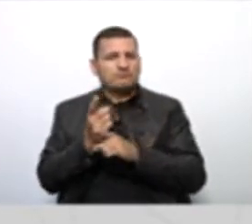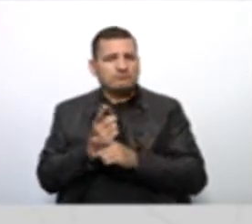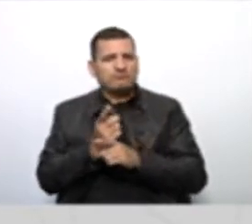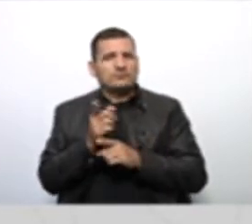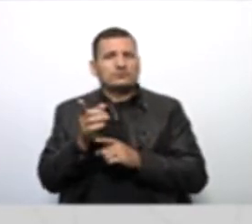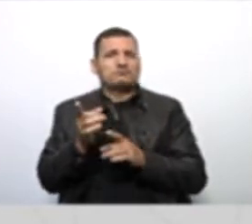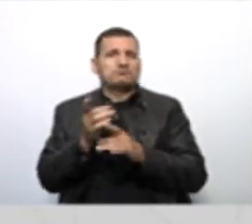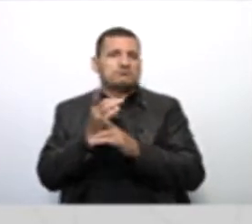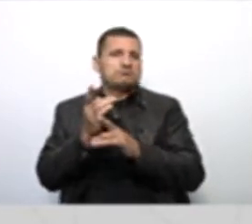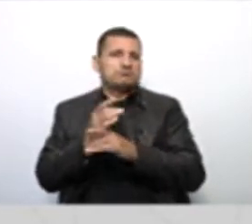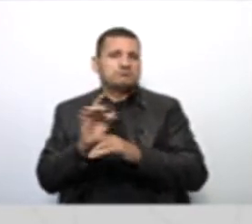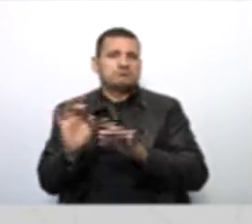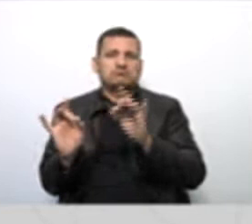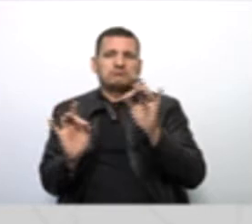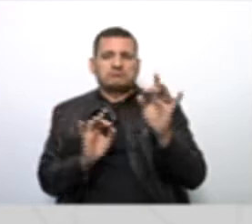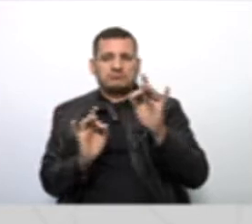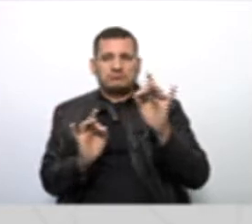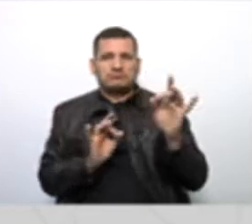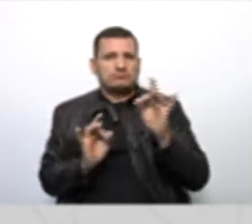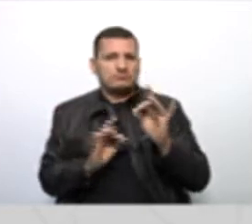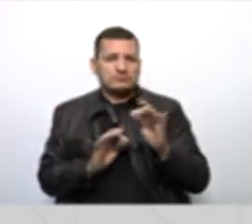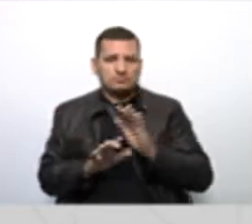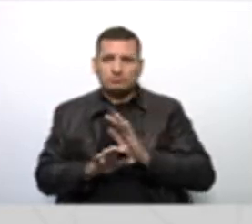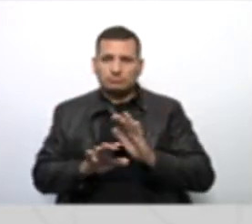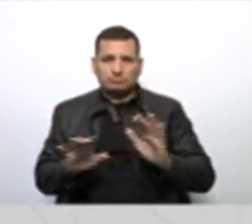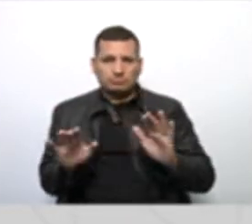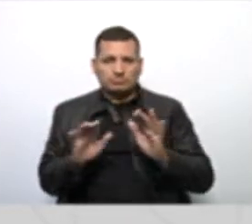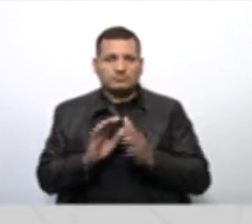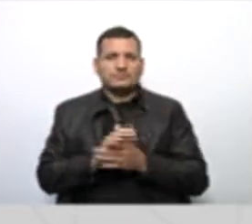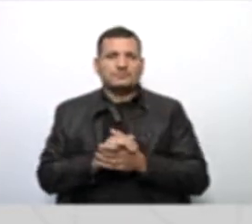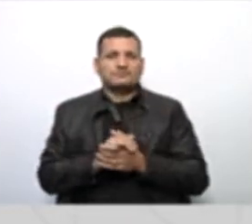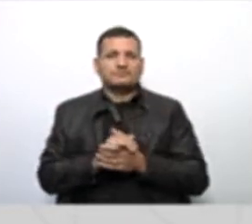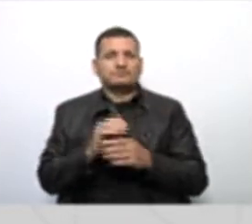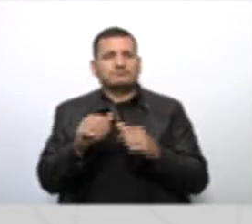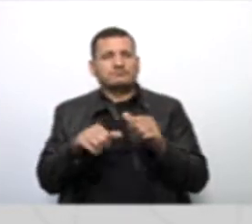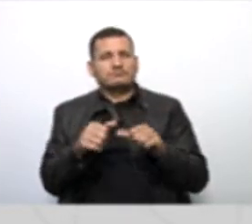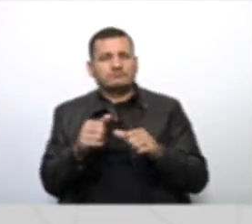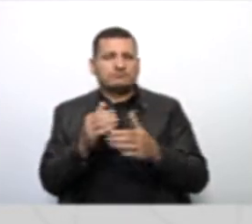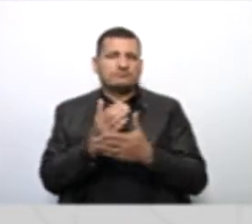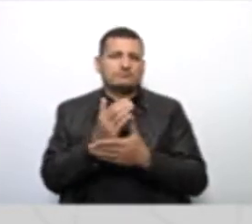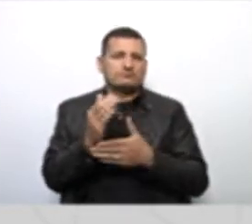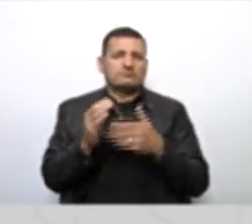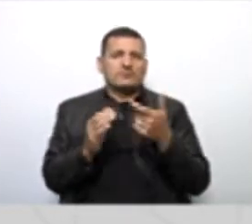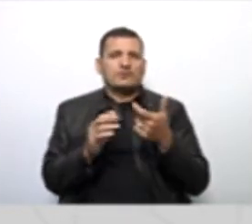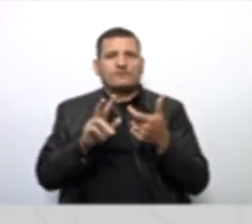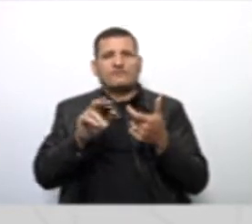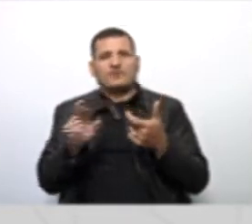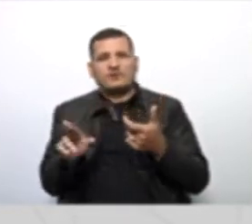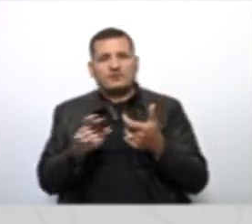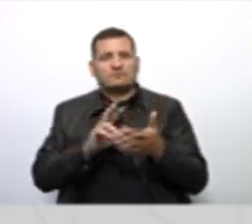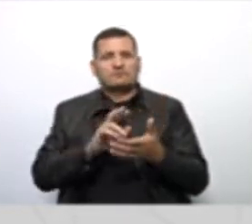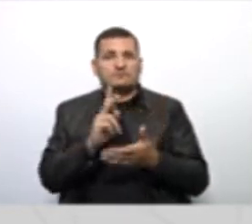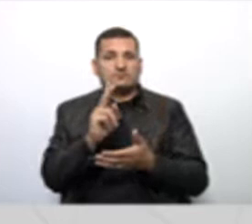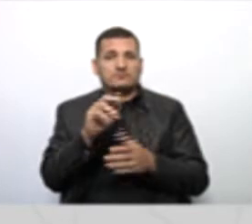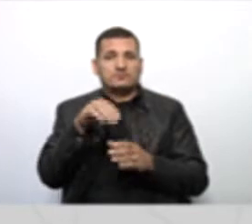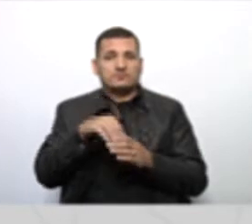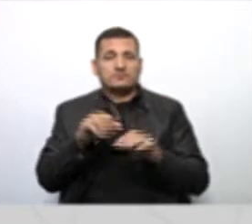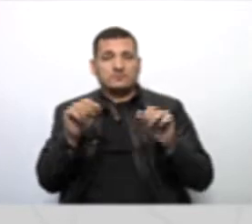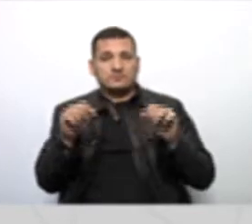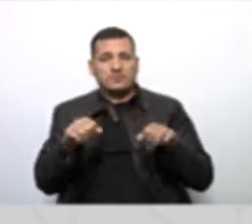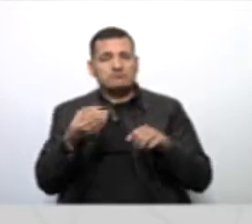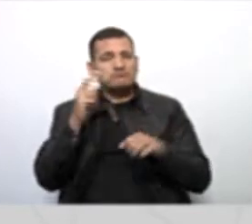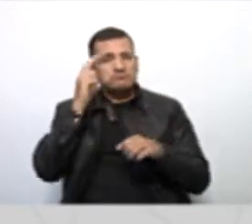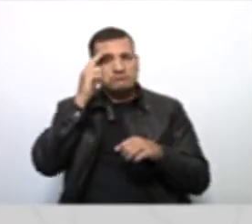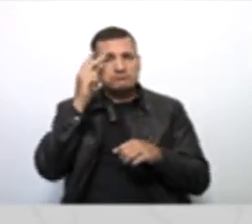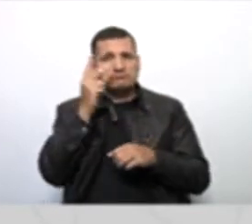já prontos. Você só copiar aquele bloco, colocar ali e alterar algumas variáveis dos seus sistemas. Então, o sonho dele era